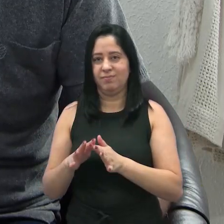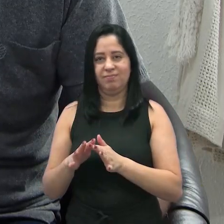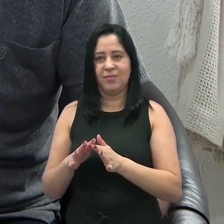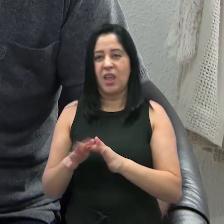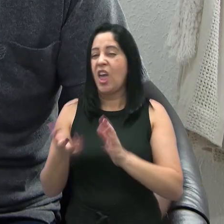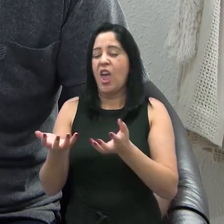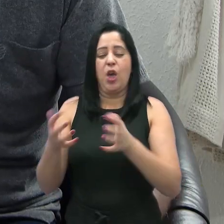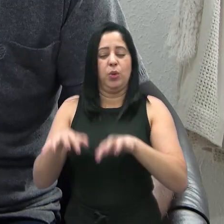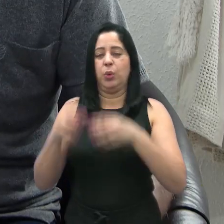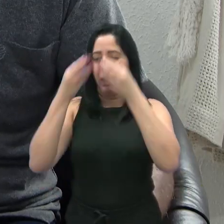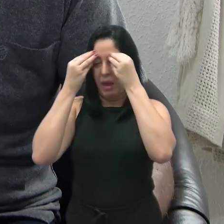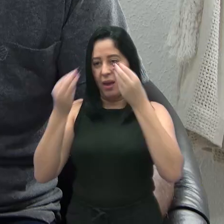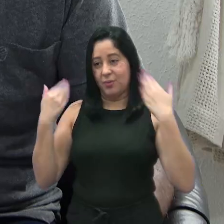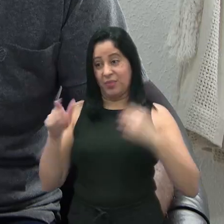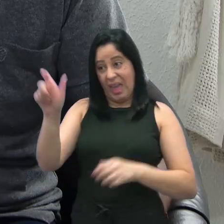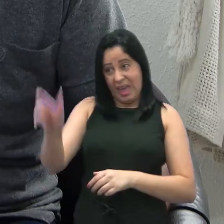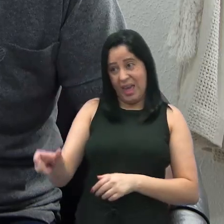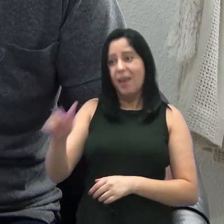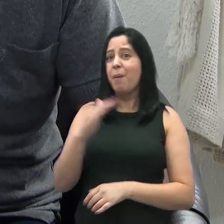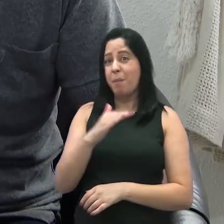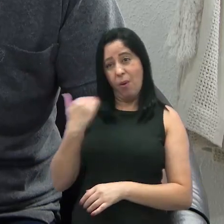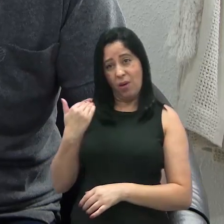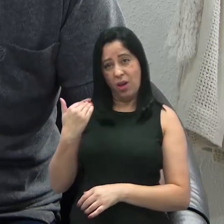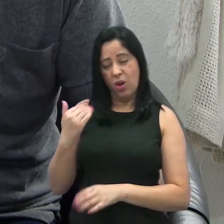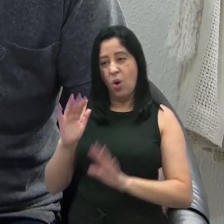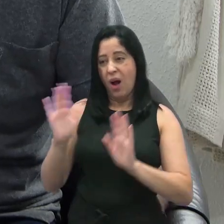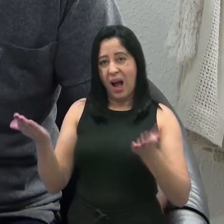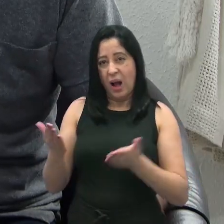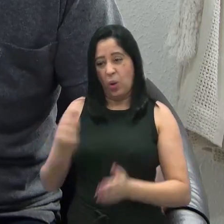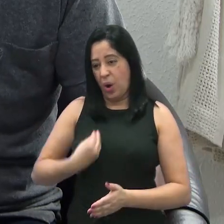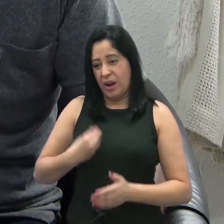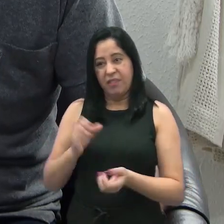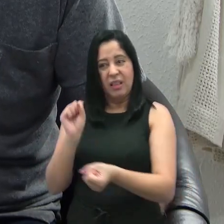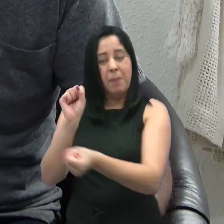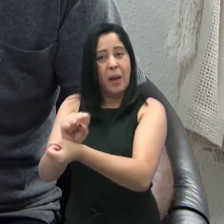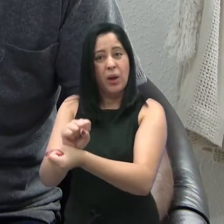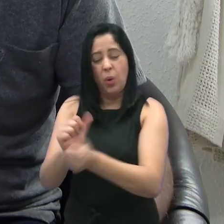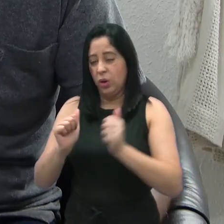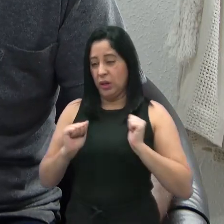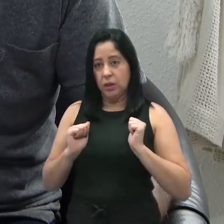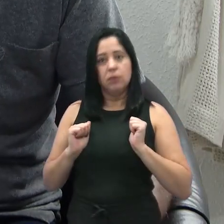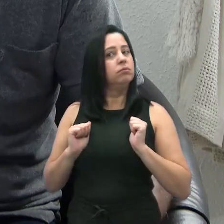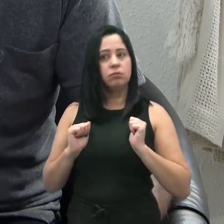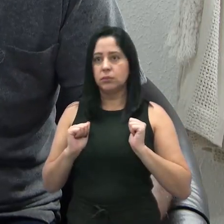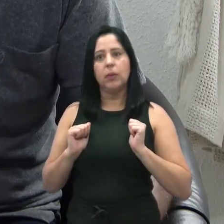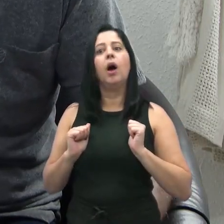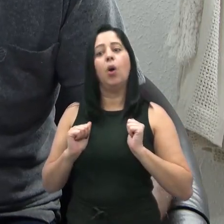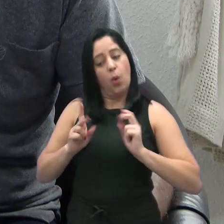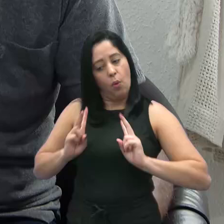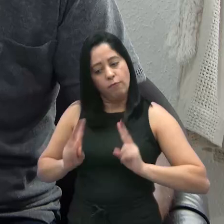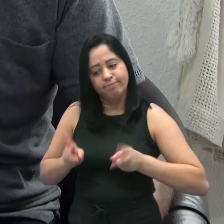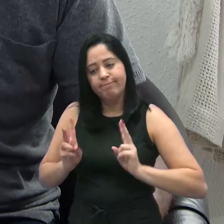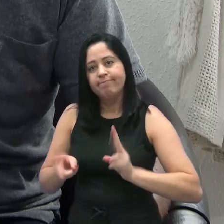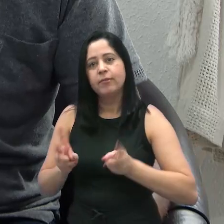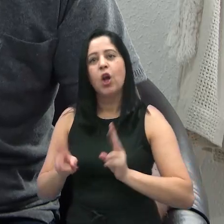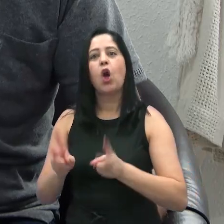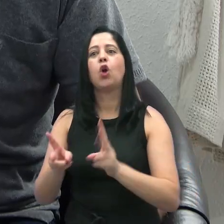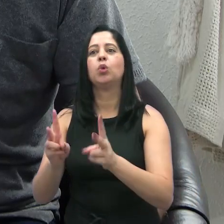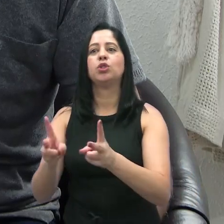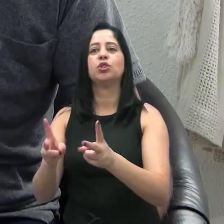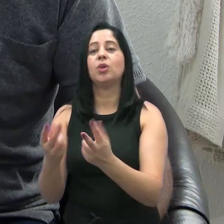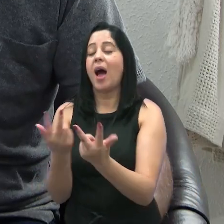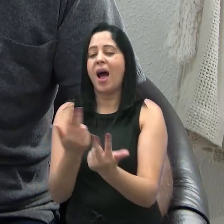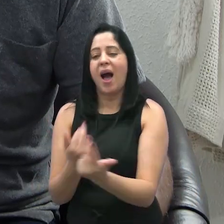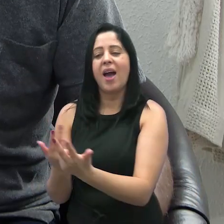para trás, porque ela não está comigo, então agora não faço mais nada. Não, pelo contrário, eu continuo fazendo